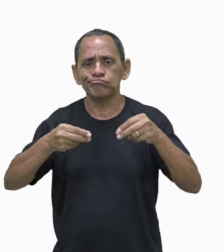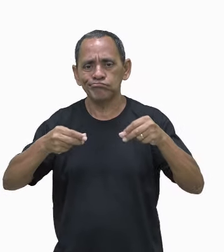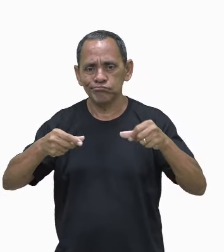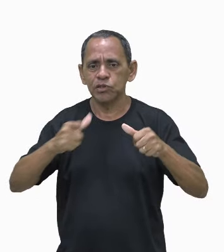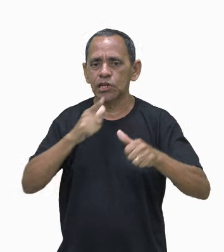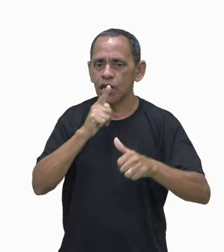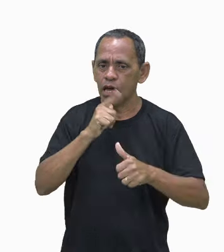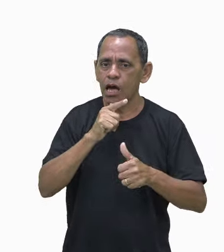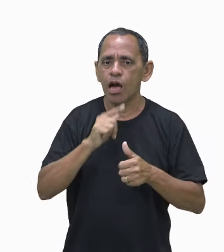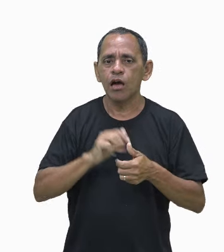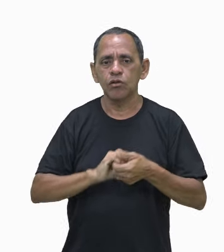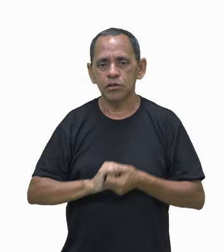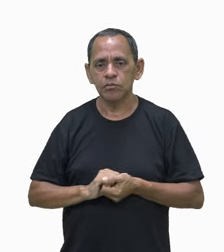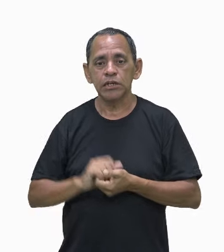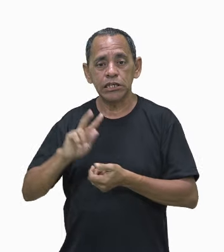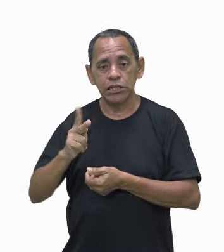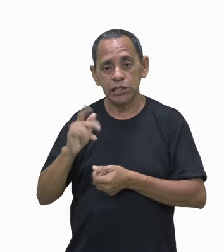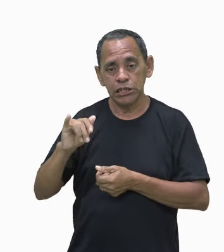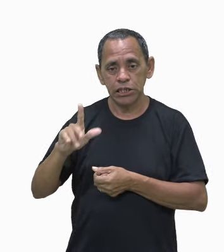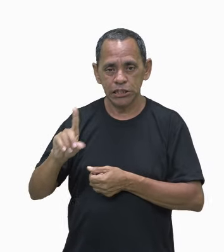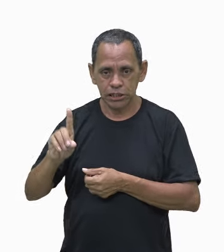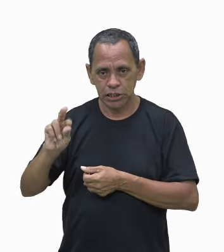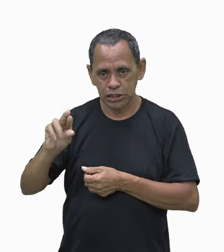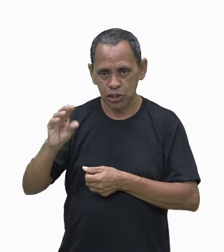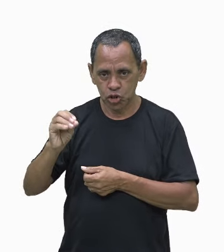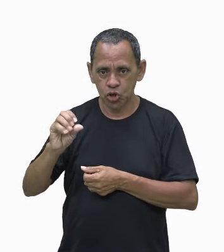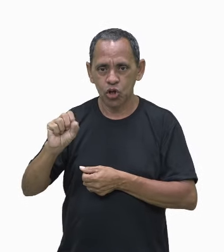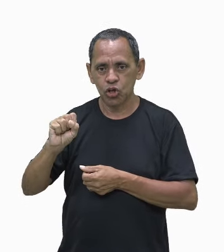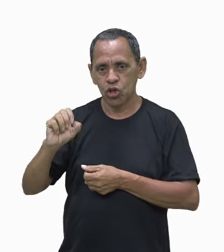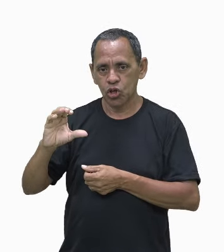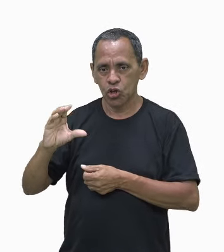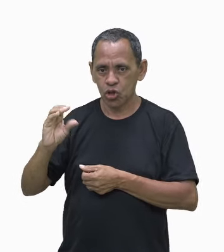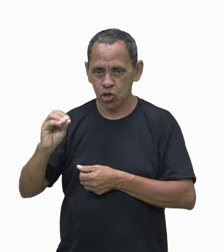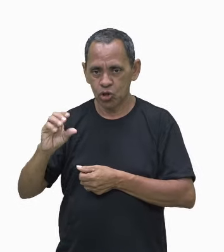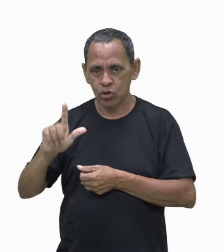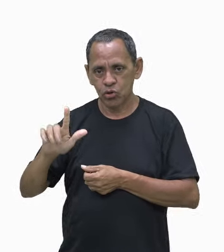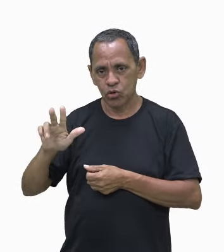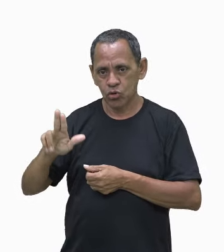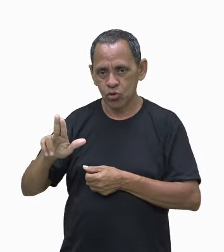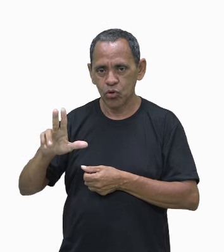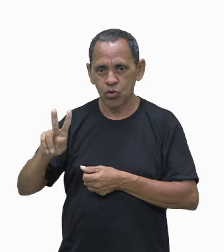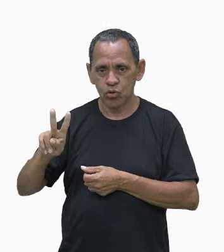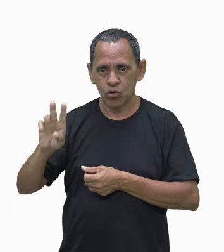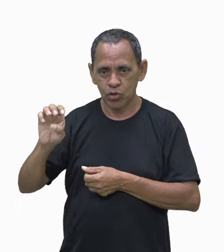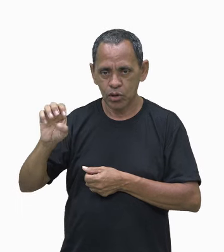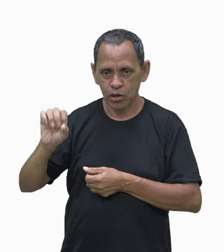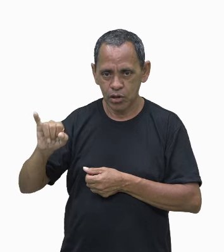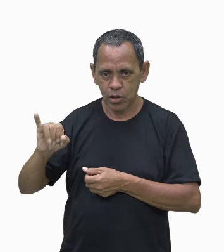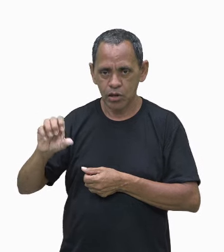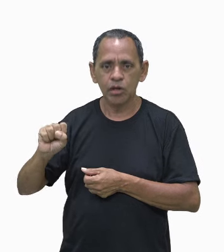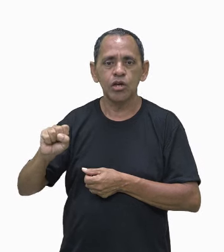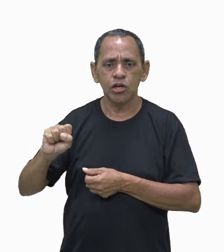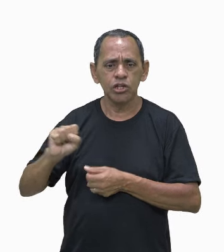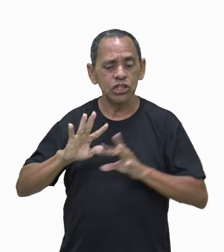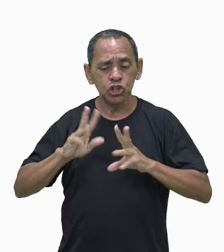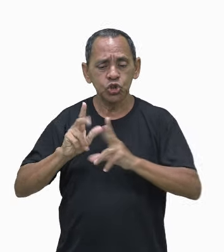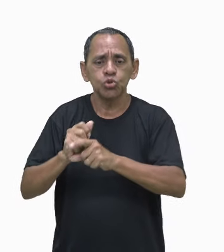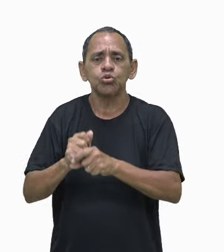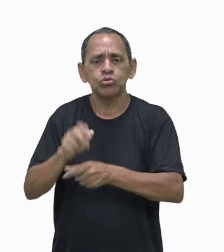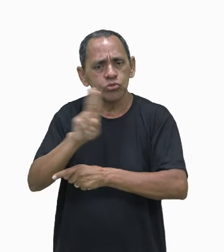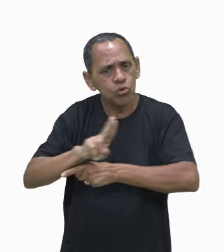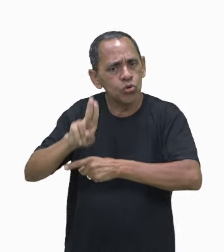são hidrossolúveis. Então, essa água ela é considerada, tudo que você quiser dissolver, ela é utilizada,